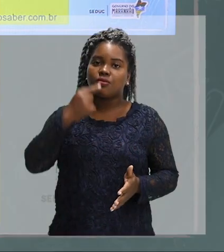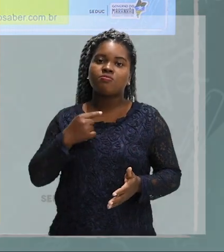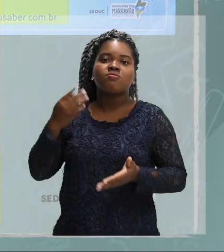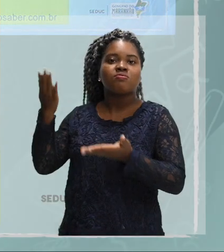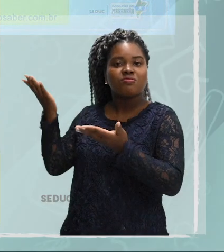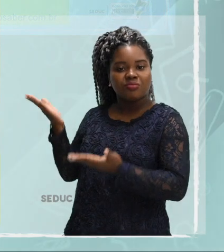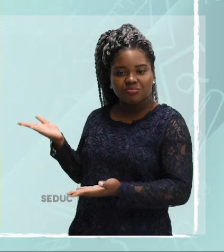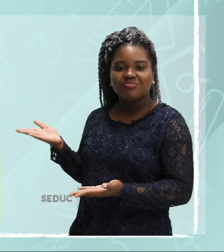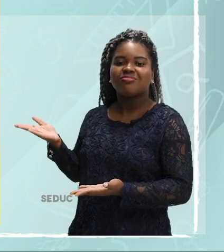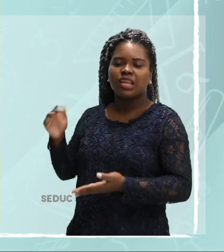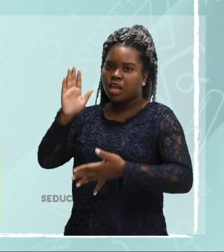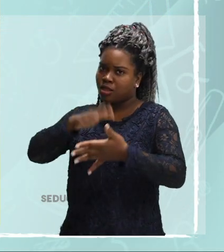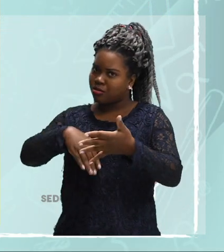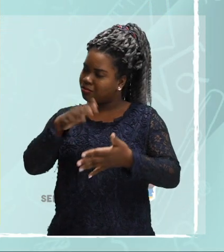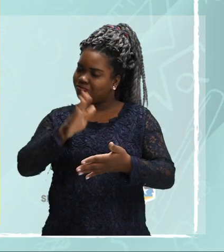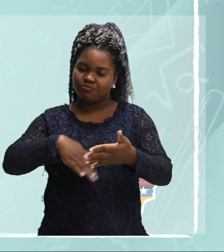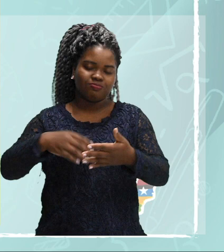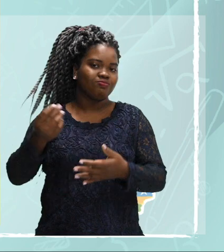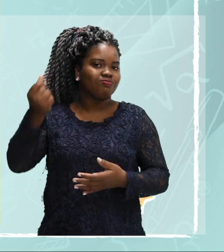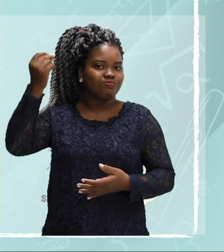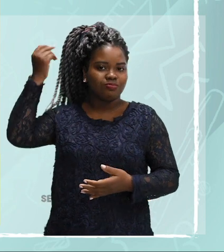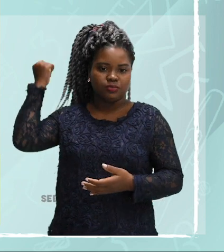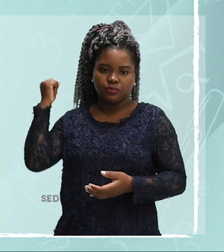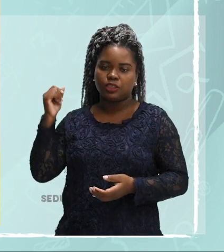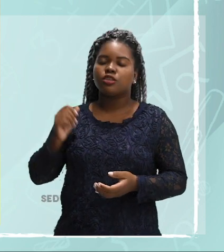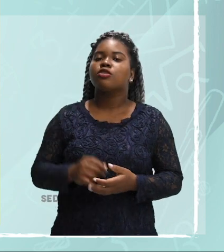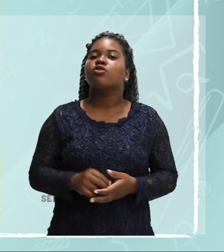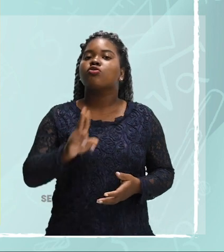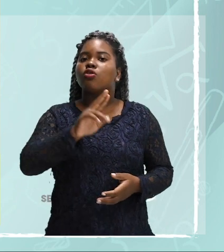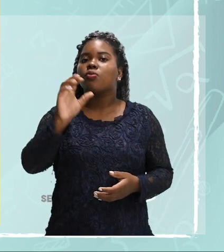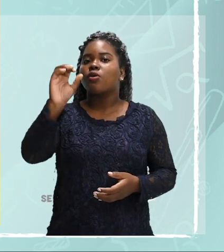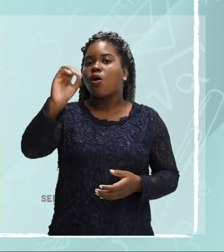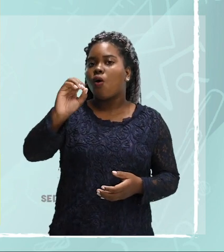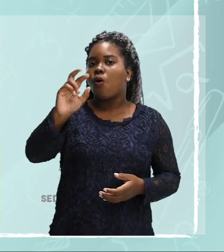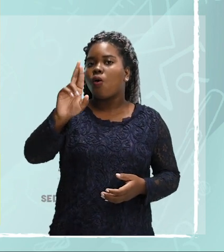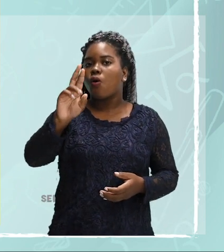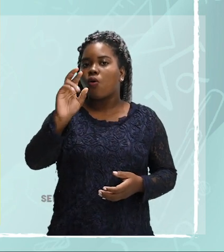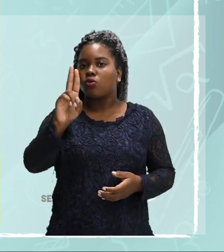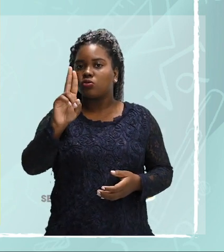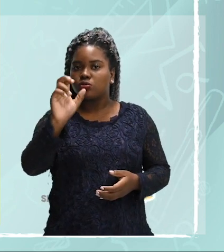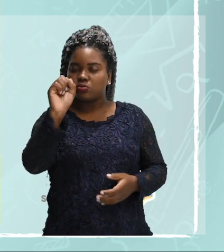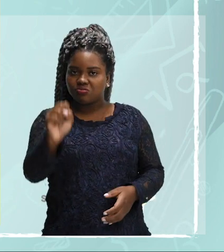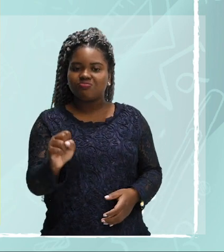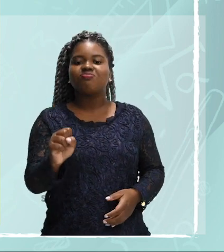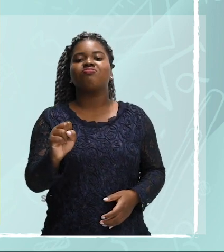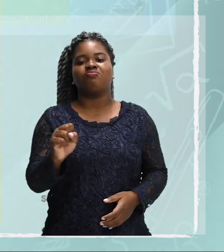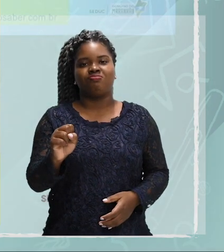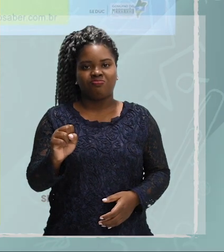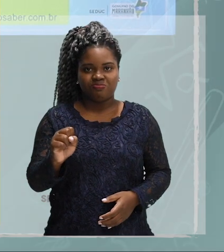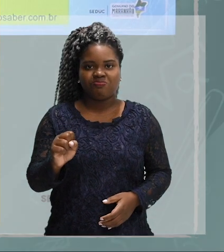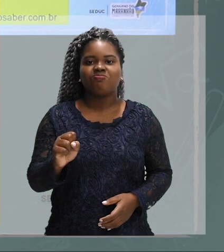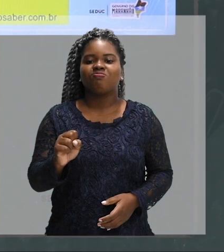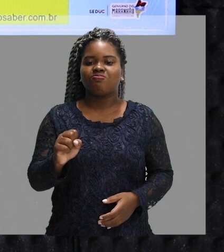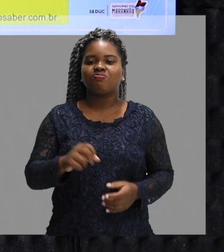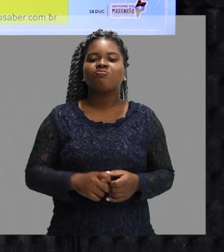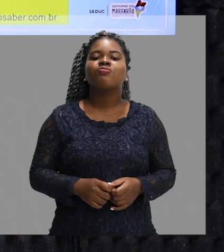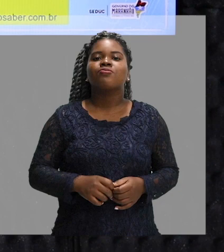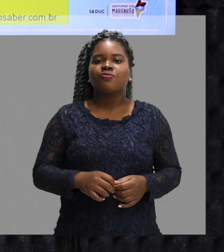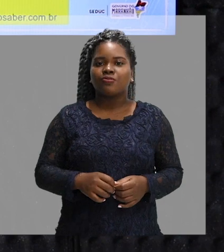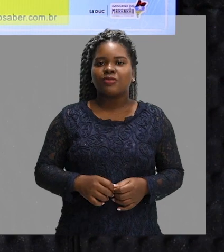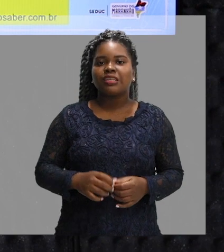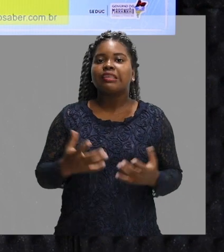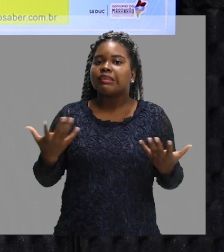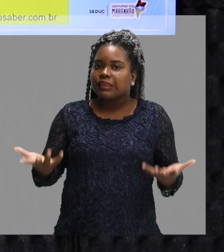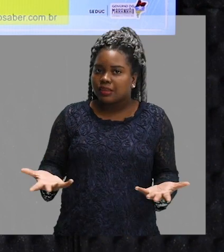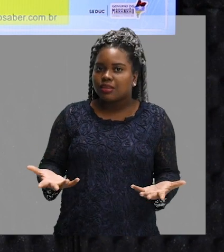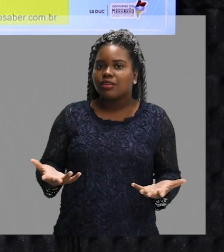ilustração, isso aqui não é uma pintura antiga, né, de Horus, eu acho que eu acertei, não sou muito bom nisso, né, eu não sei como é o nome daquele que tem uma garça na cabeça, não vou nem arriscar,